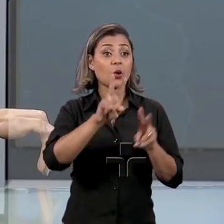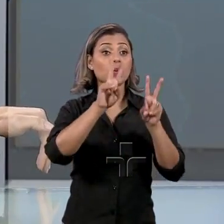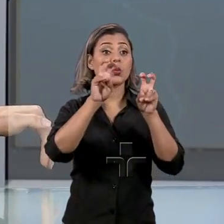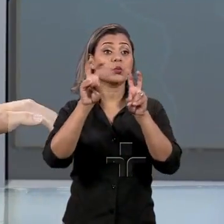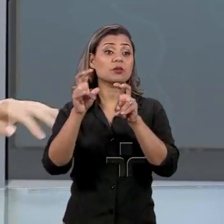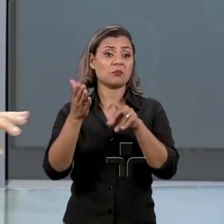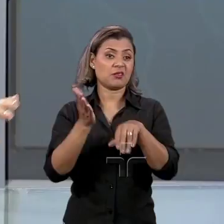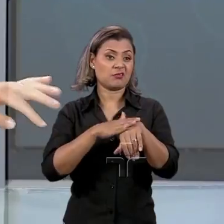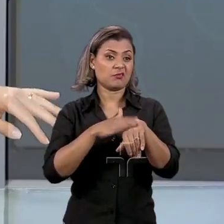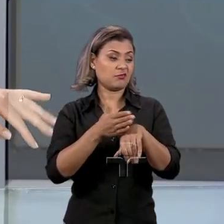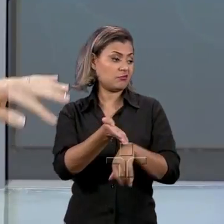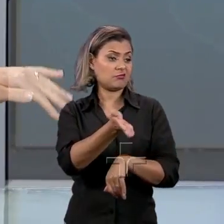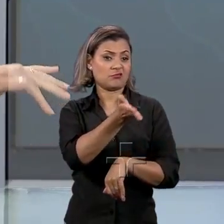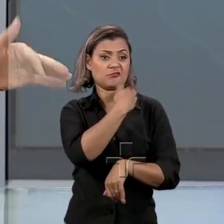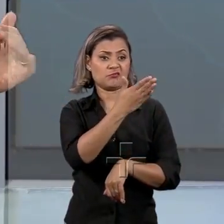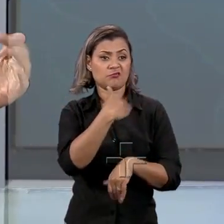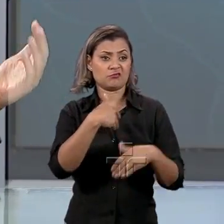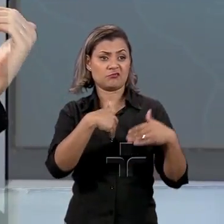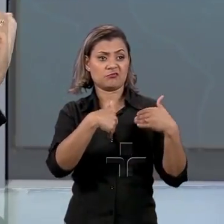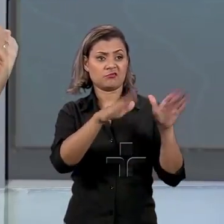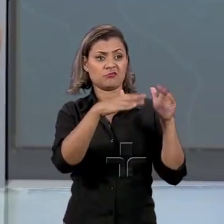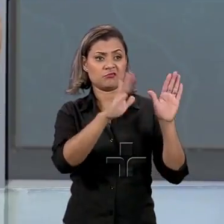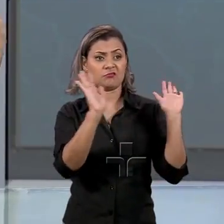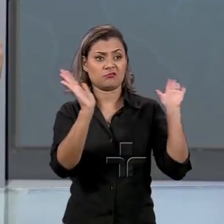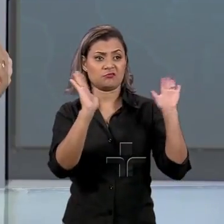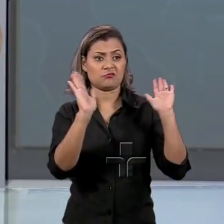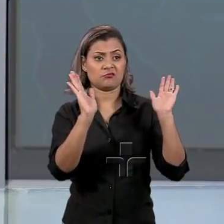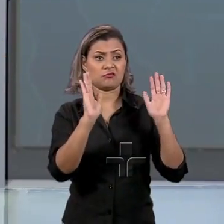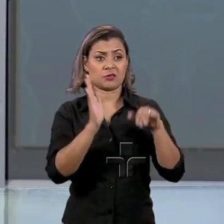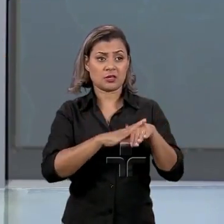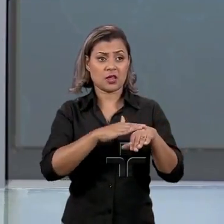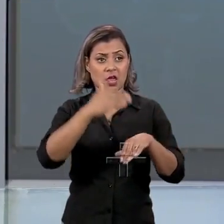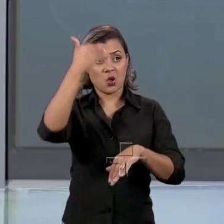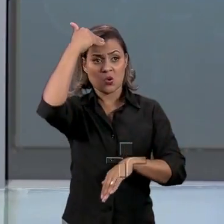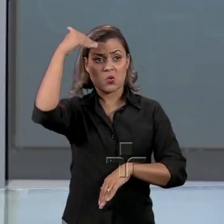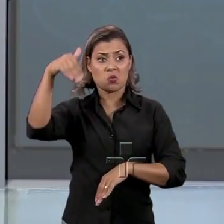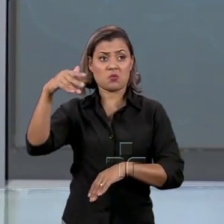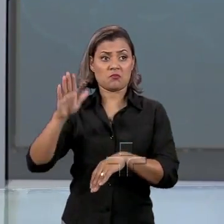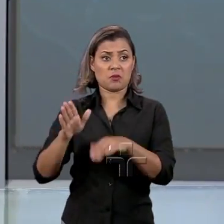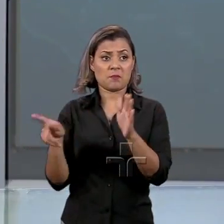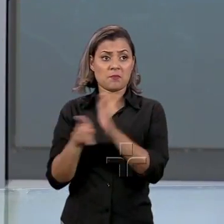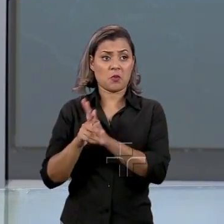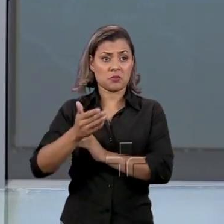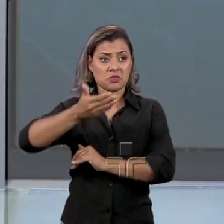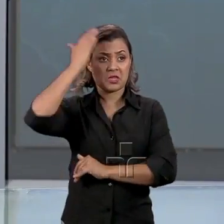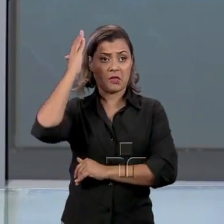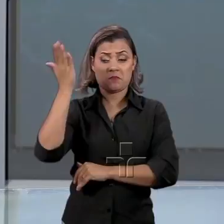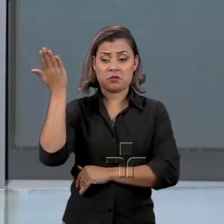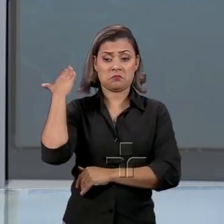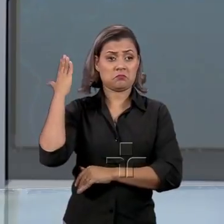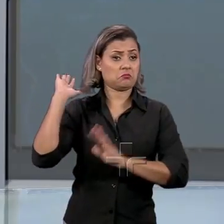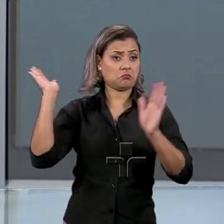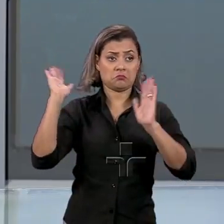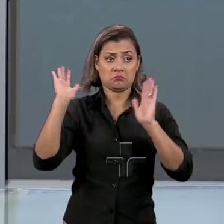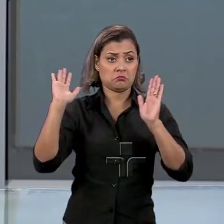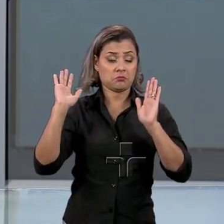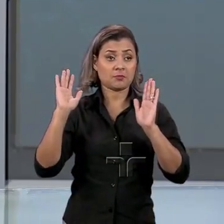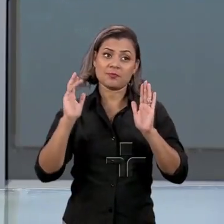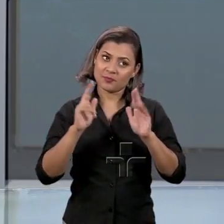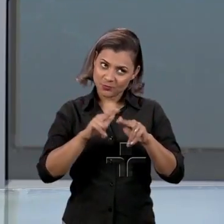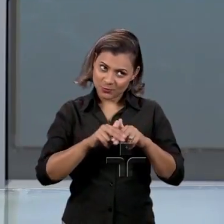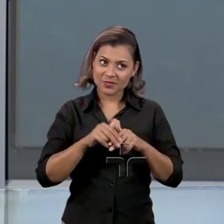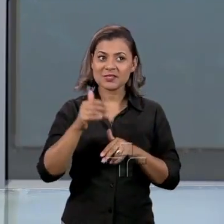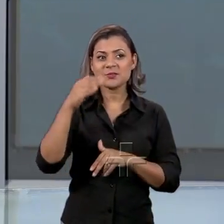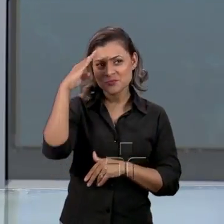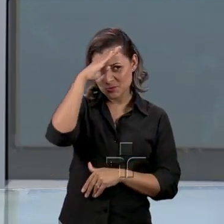para trás, ou seja, com esse aumento já fazendo parte das culpabilidades de um regime, de um governo anterior. Ele sabe